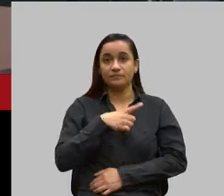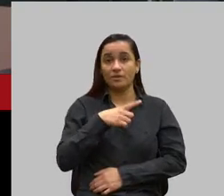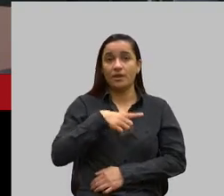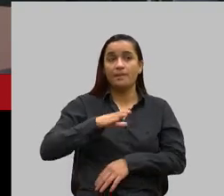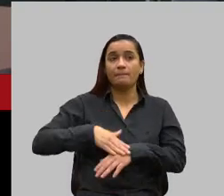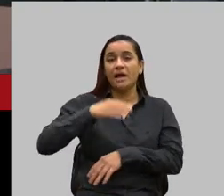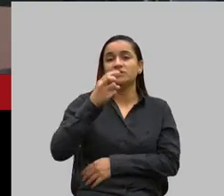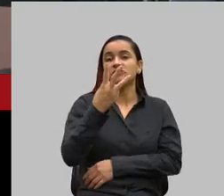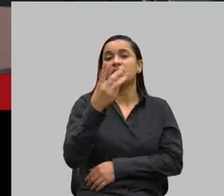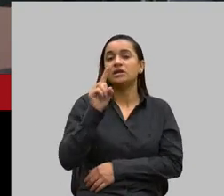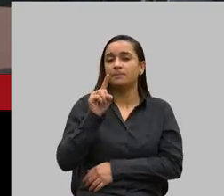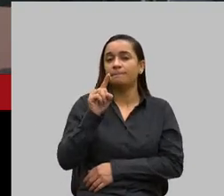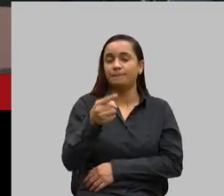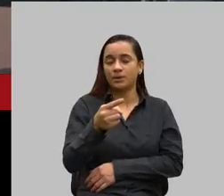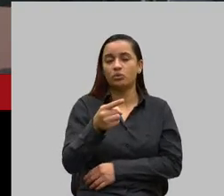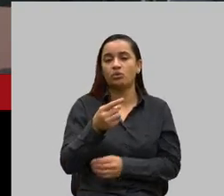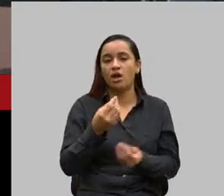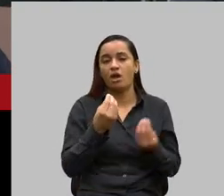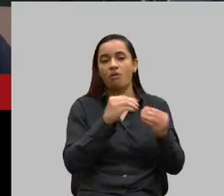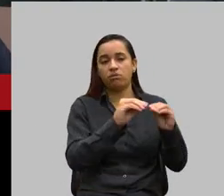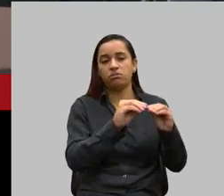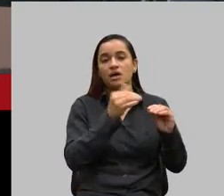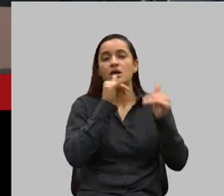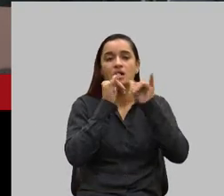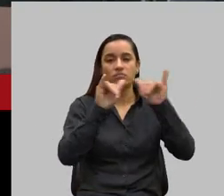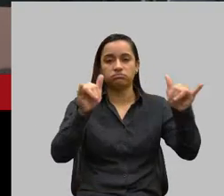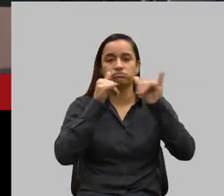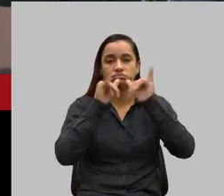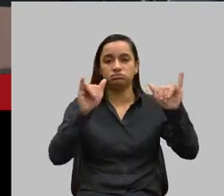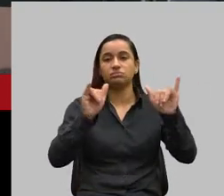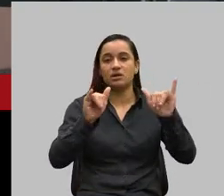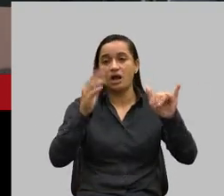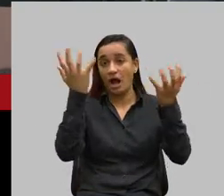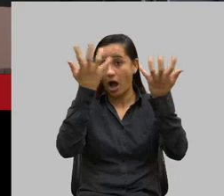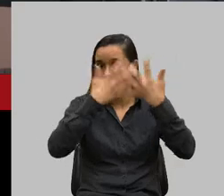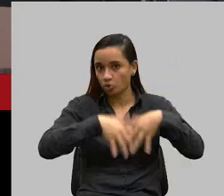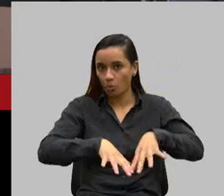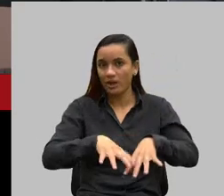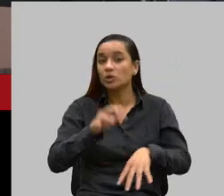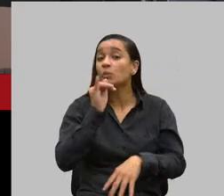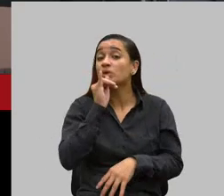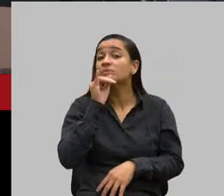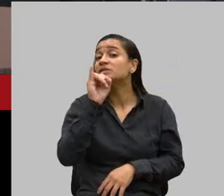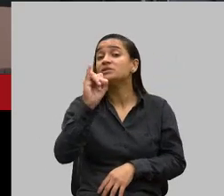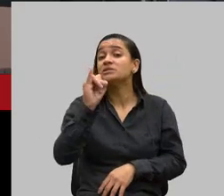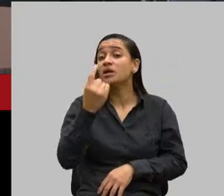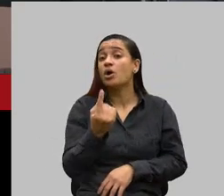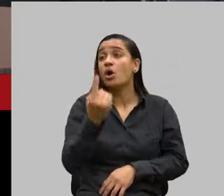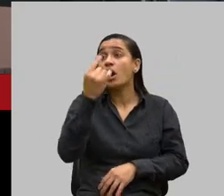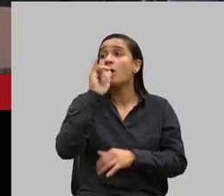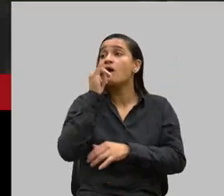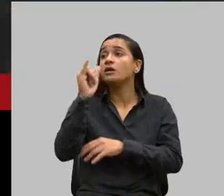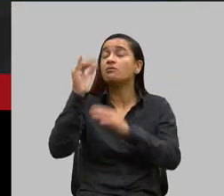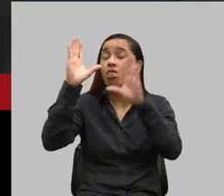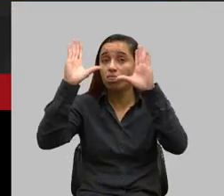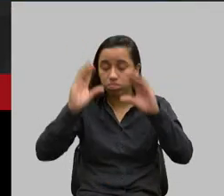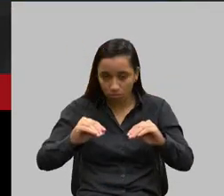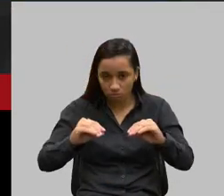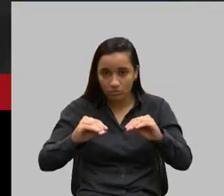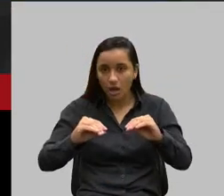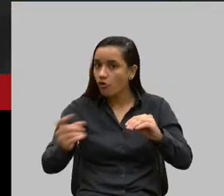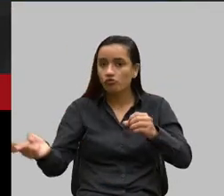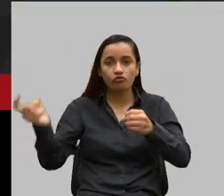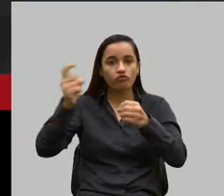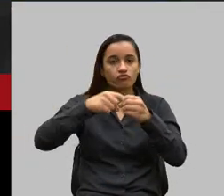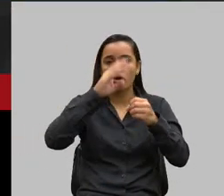religadores automáticos Ou seja quando a energia cair ela automaticamente volta sem precisar de uma equipe que uma